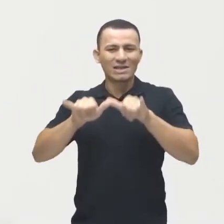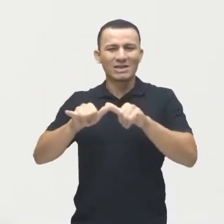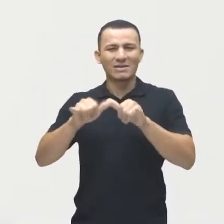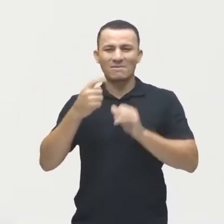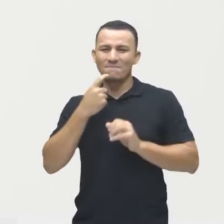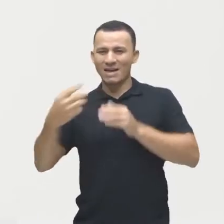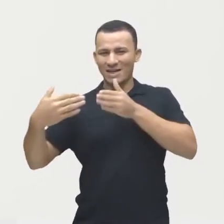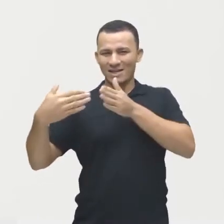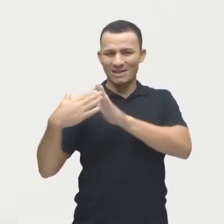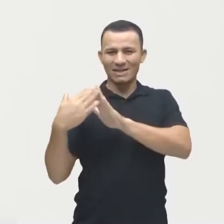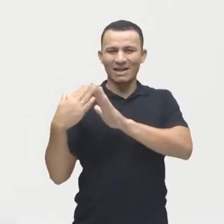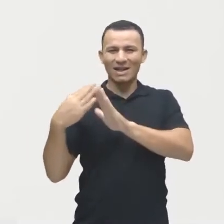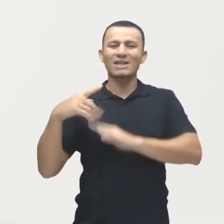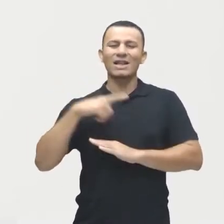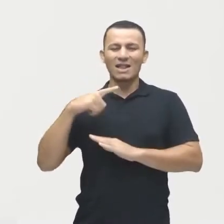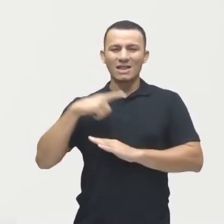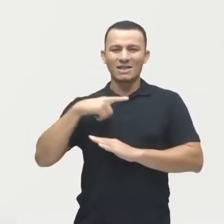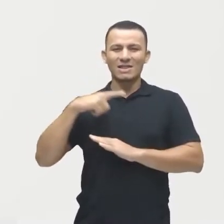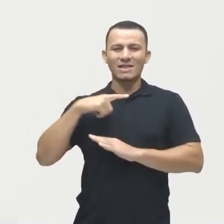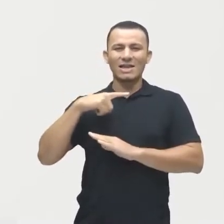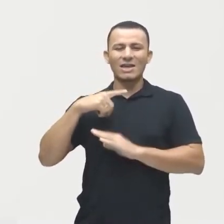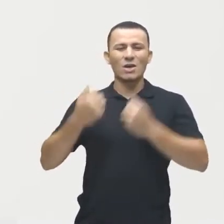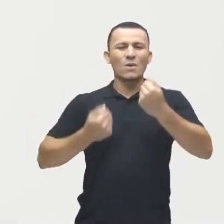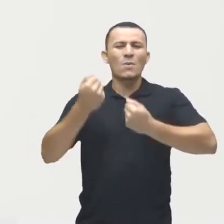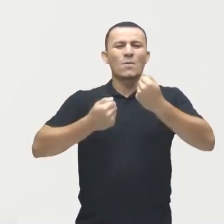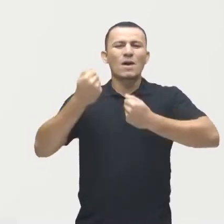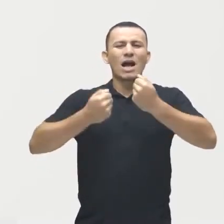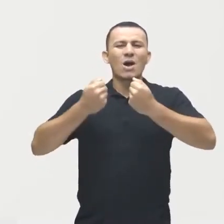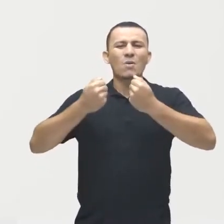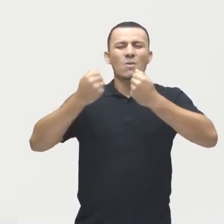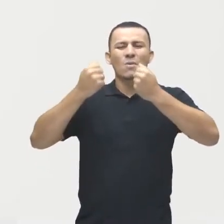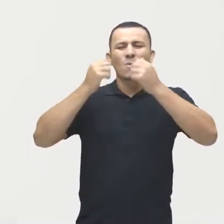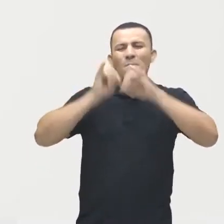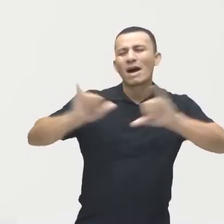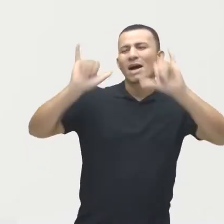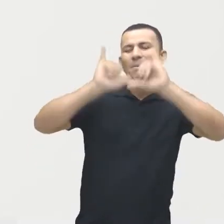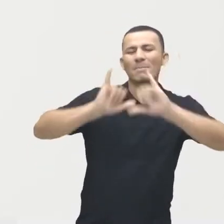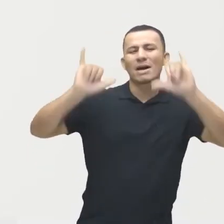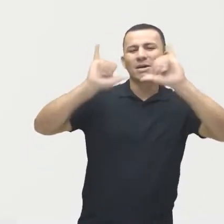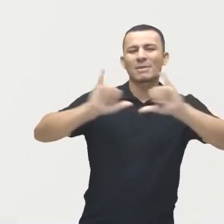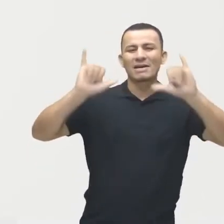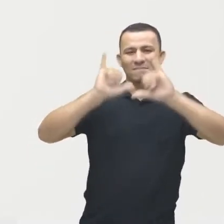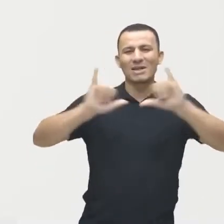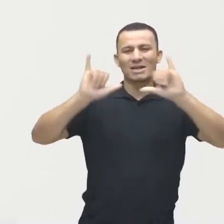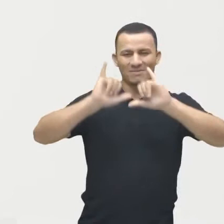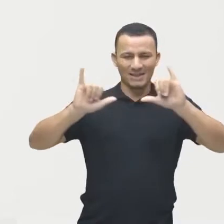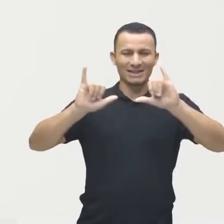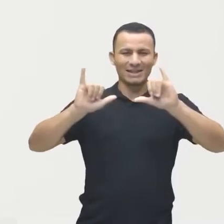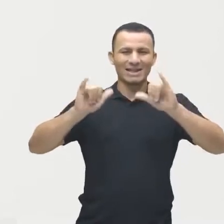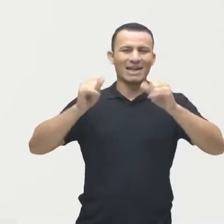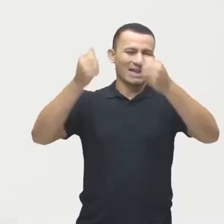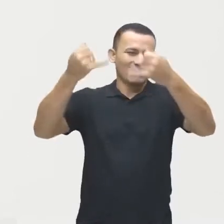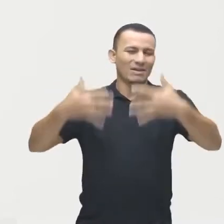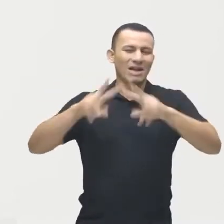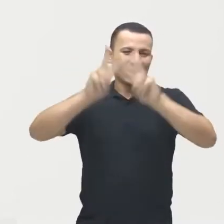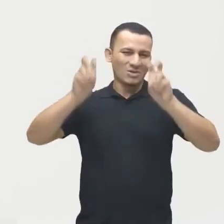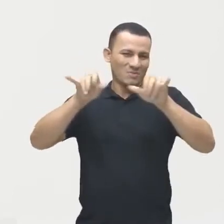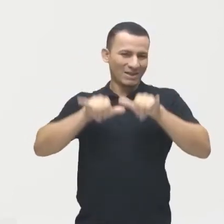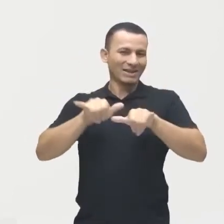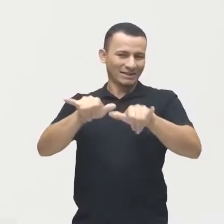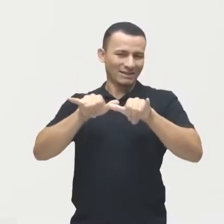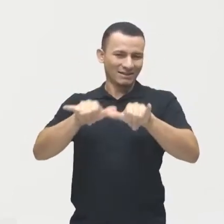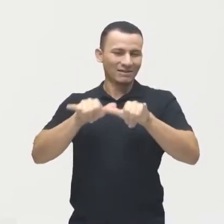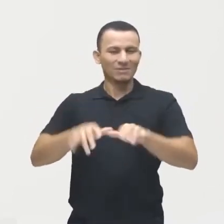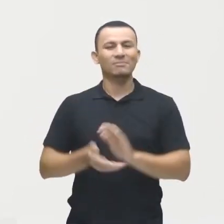fazem isso, eles se comunicam por meio desse carrinho de som, que ele faz não somente a propaganda do comércio dele,